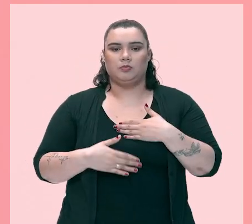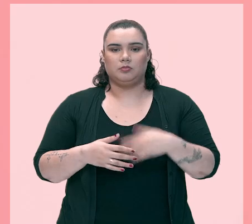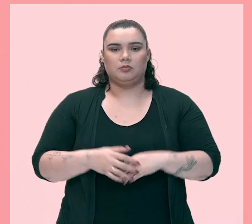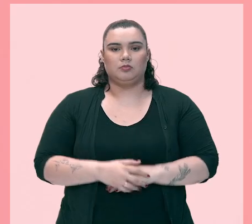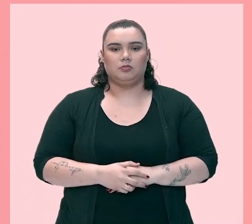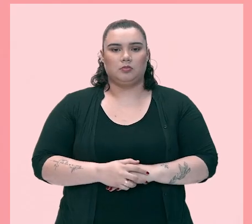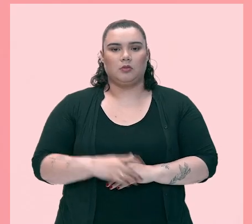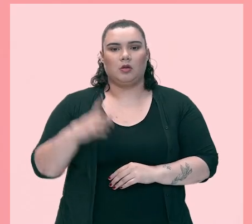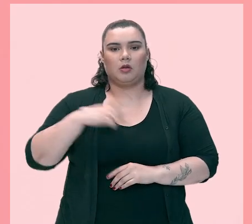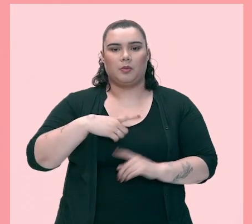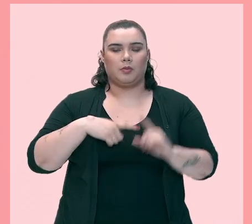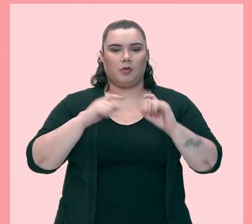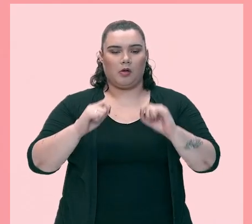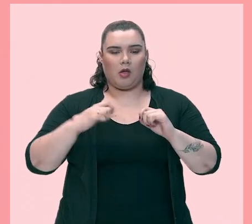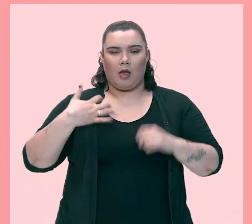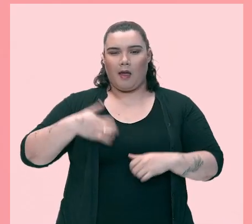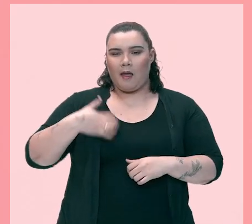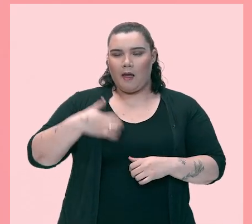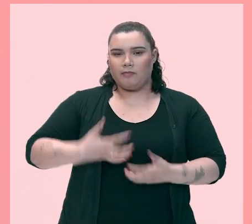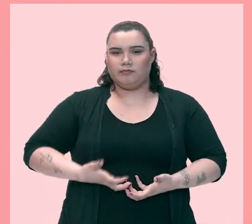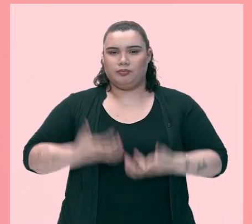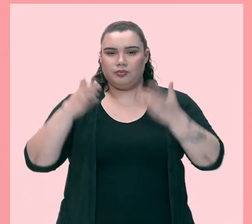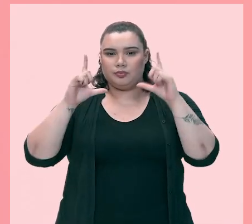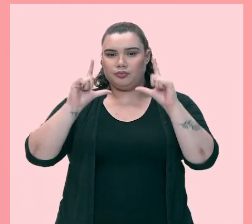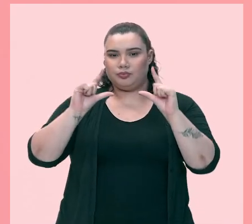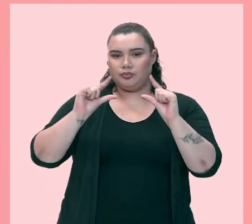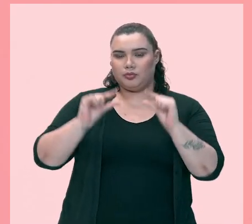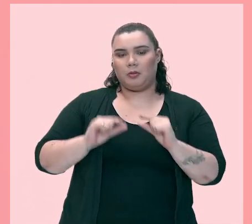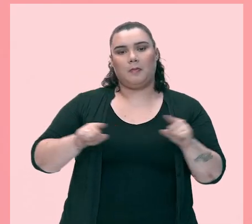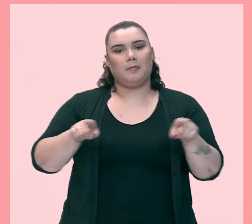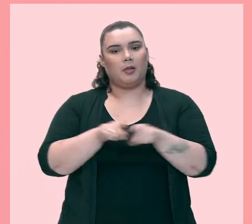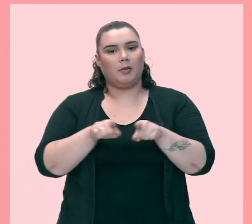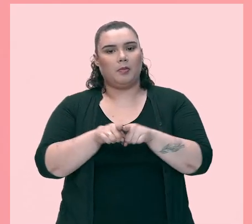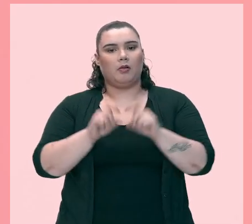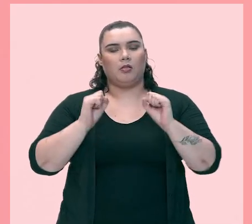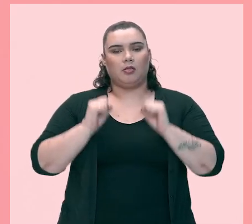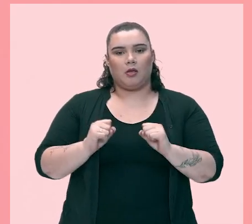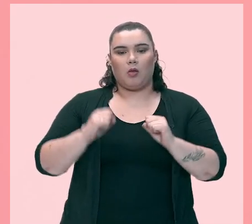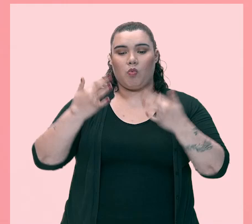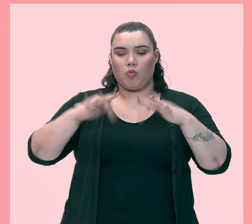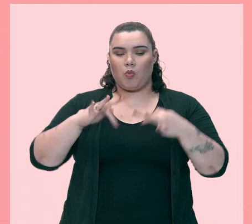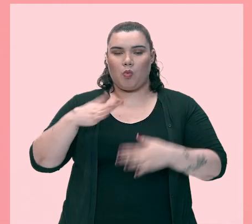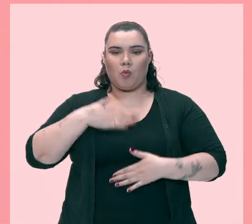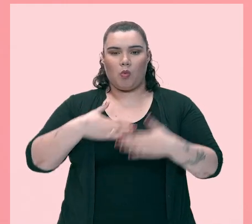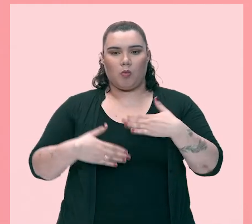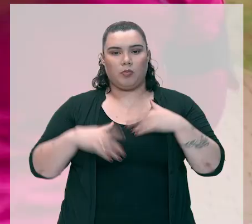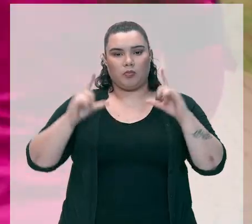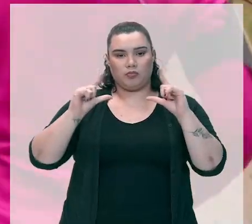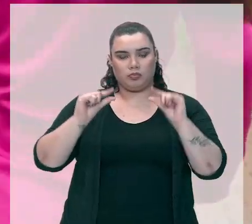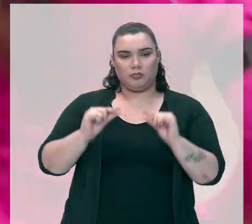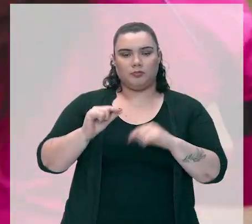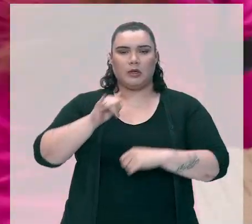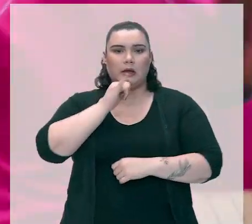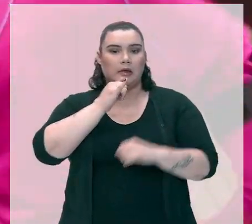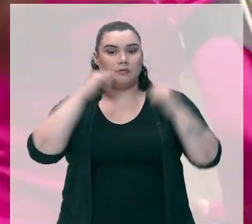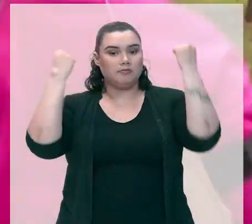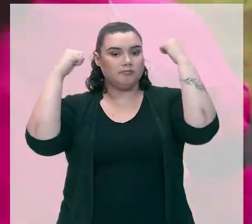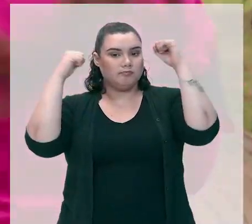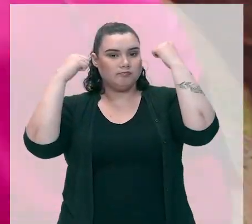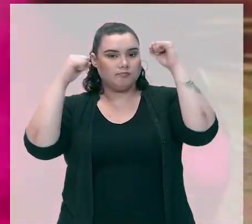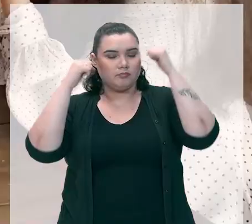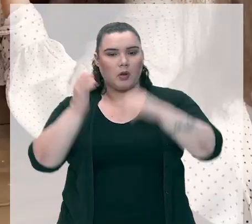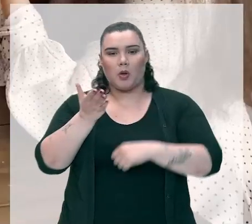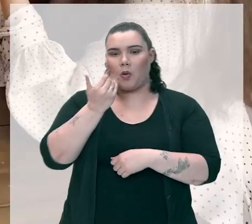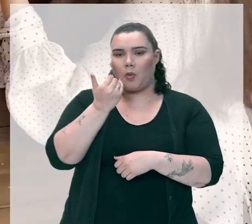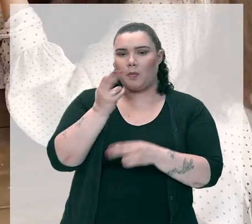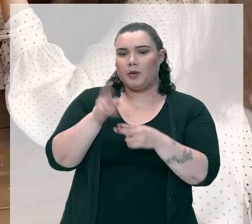organismo. Ela acaba diminuindo o estresse do nosso corpo e até pode diminuir a dor física. Fazer atividade